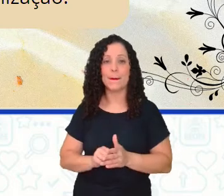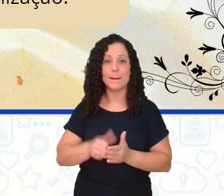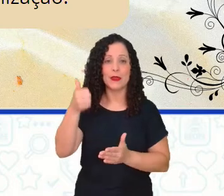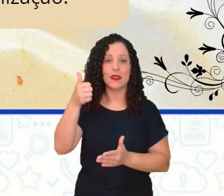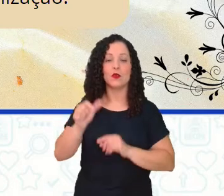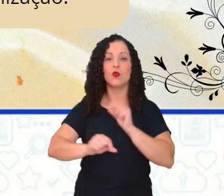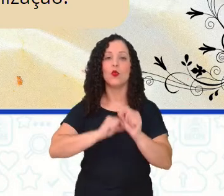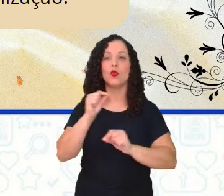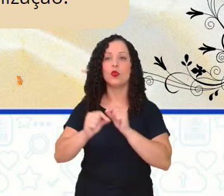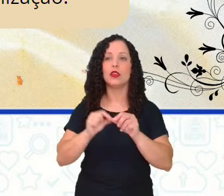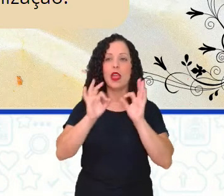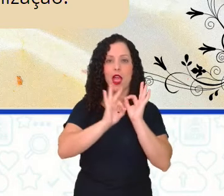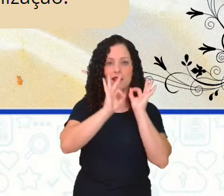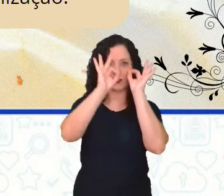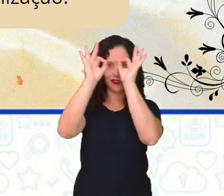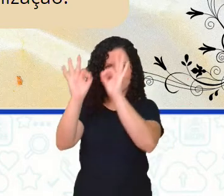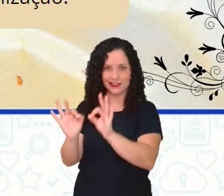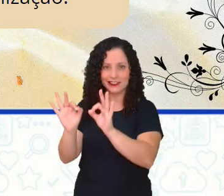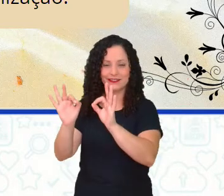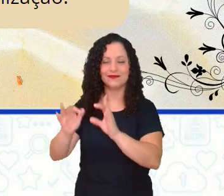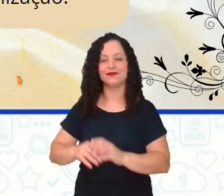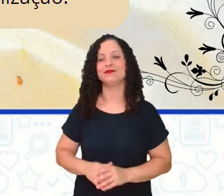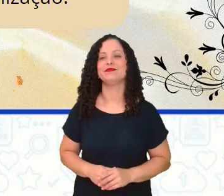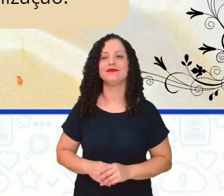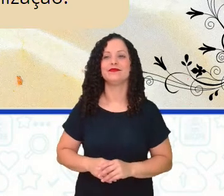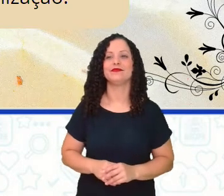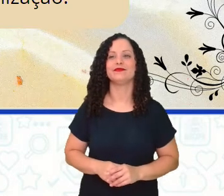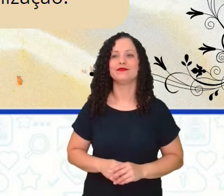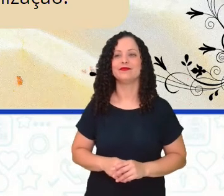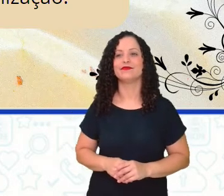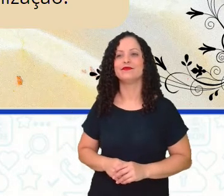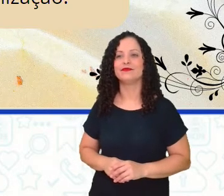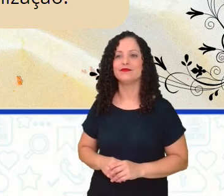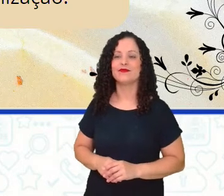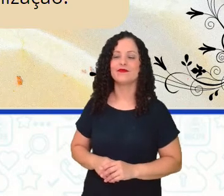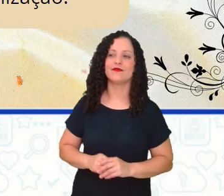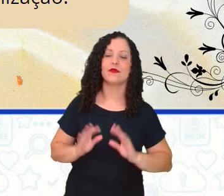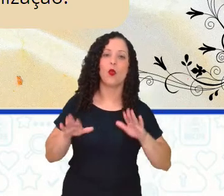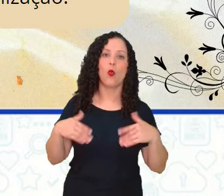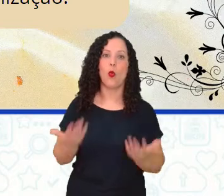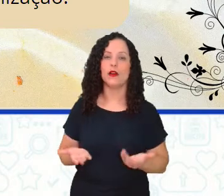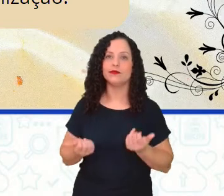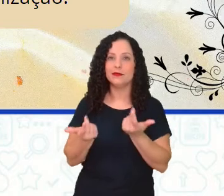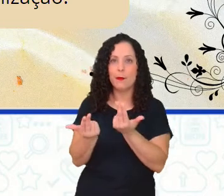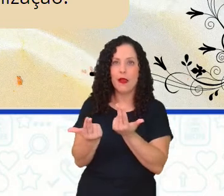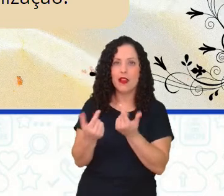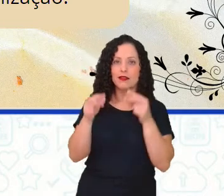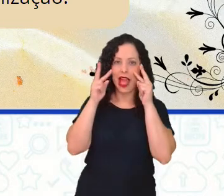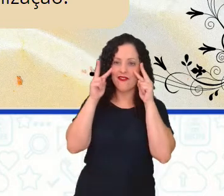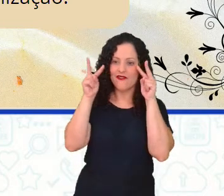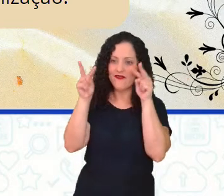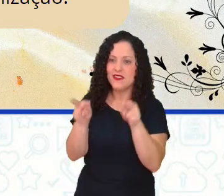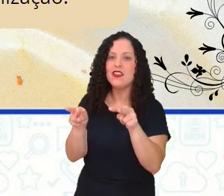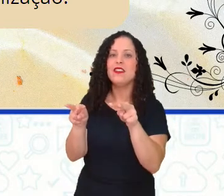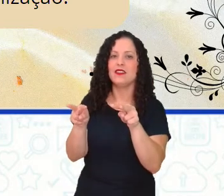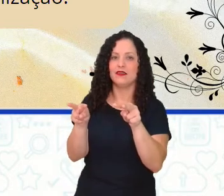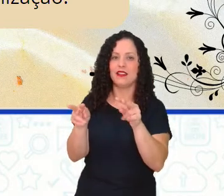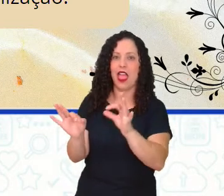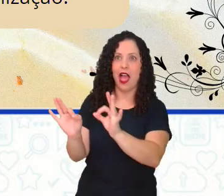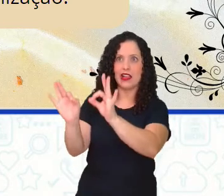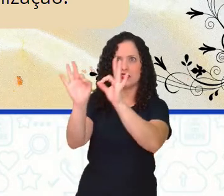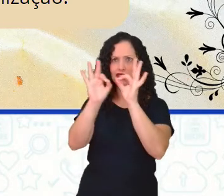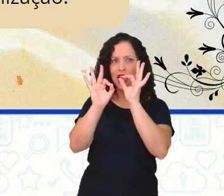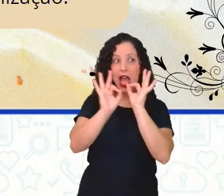verbo assistir. Quando ele tem o sentido de ver alguma coisa, ele